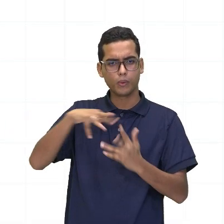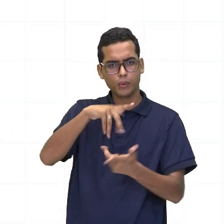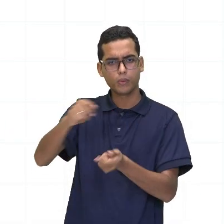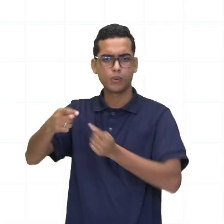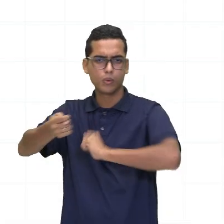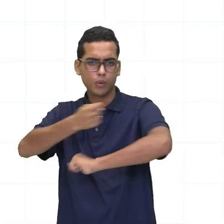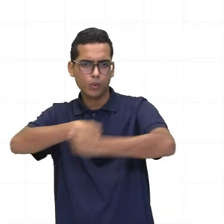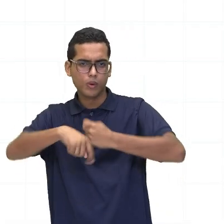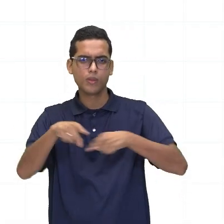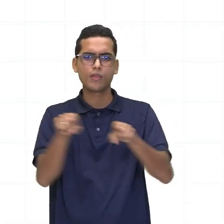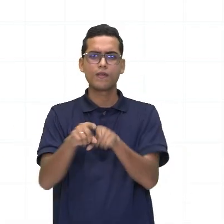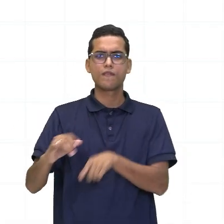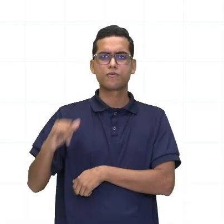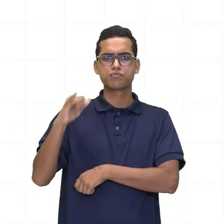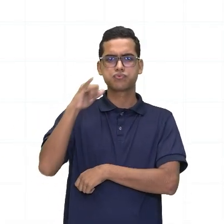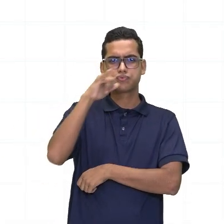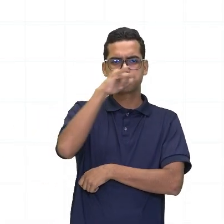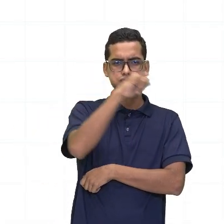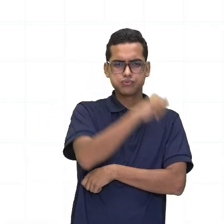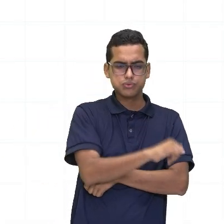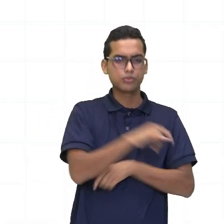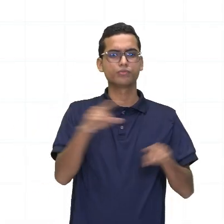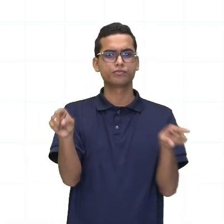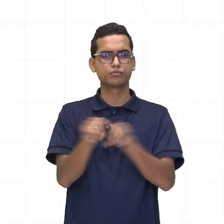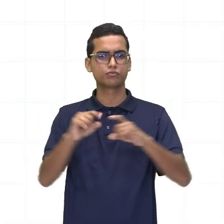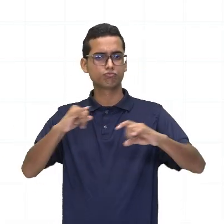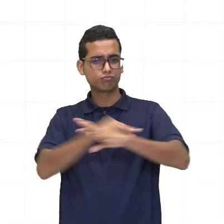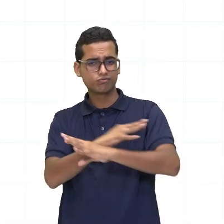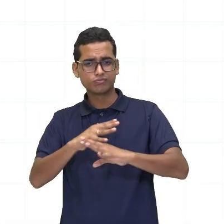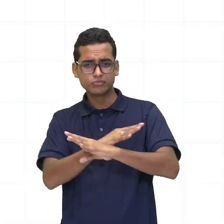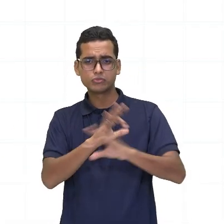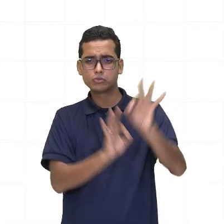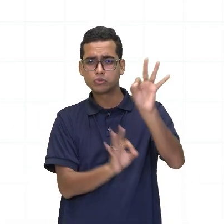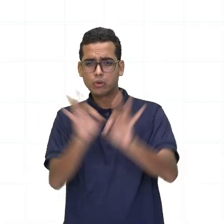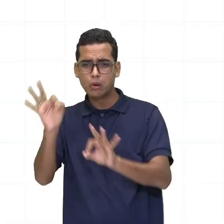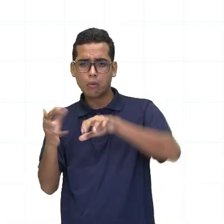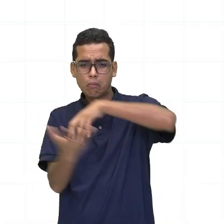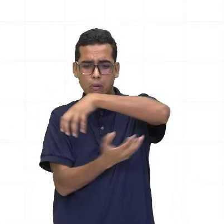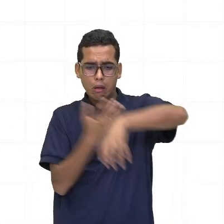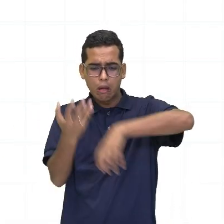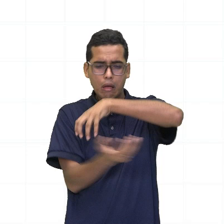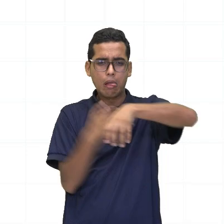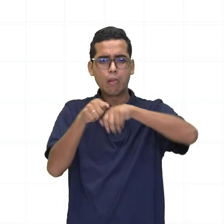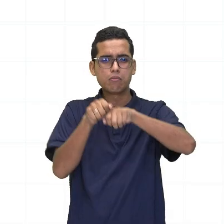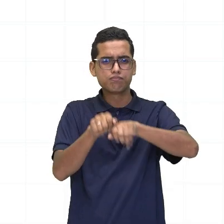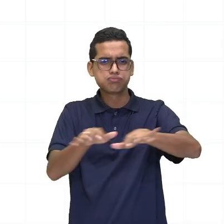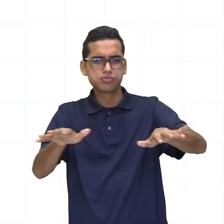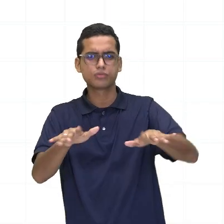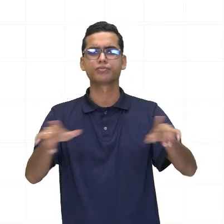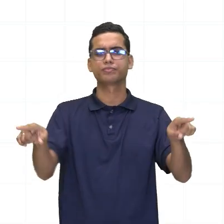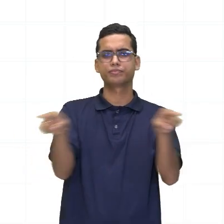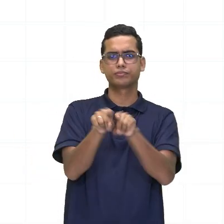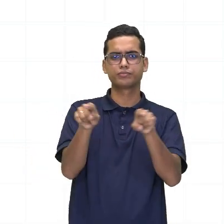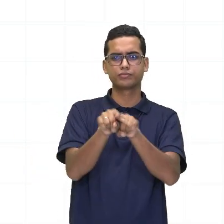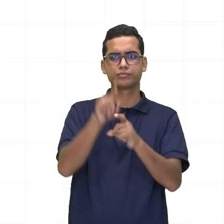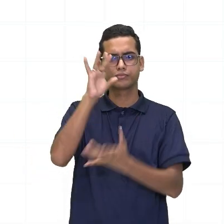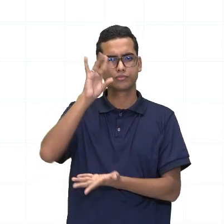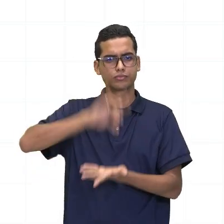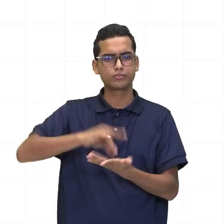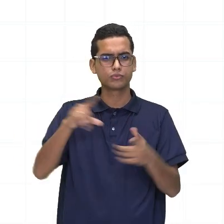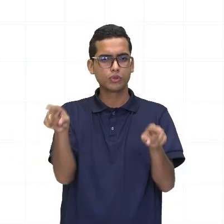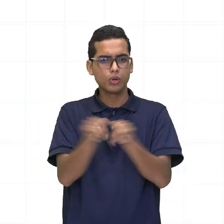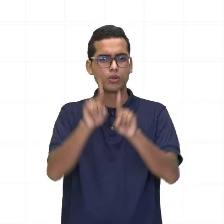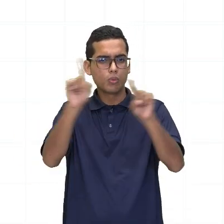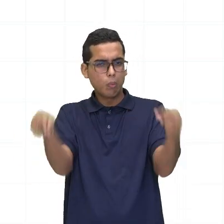planejada e os desafios ambientais, como as alterações climáticas, estão tendo impactos significativos sobre a transmissão